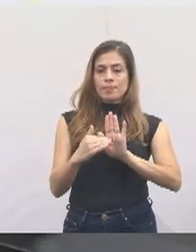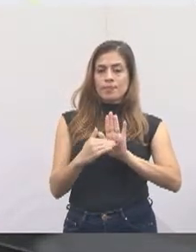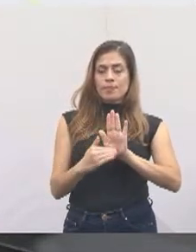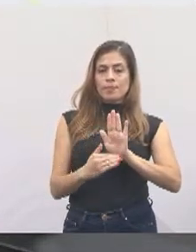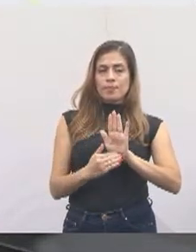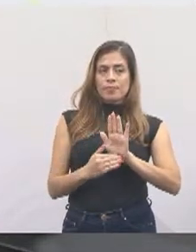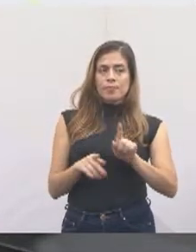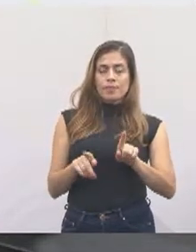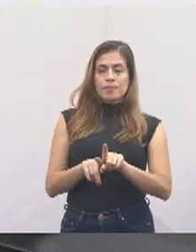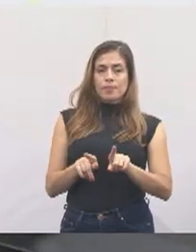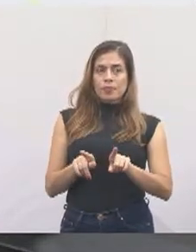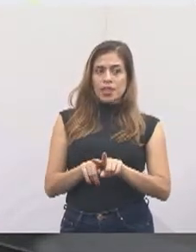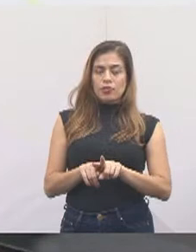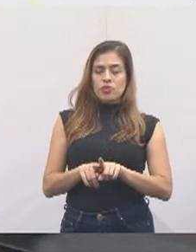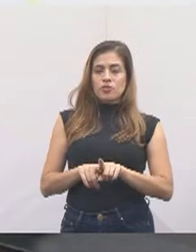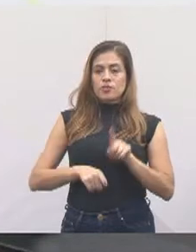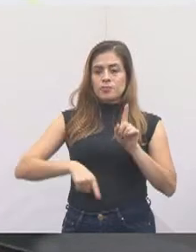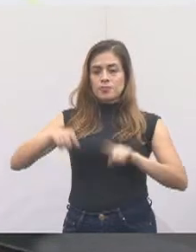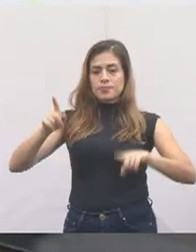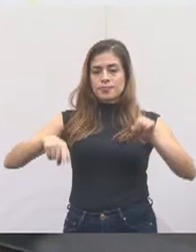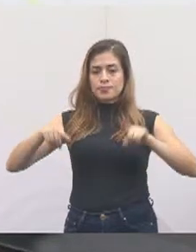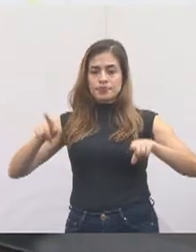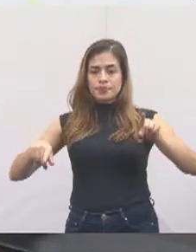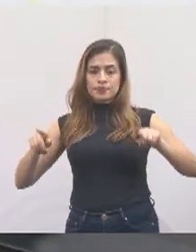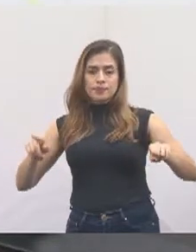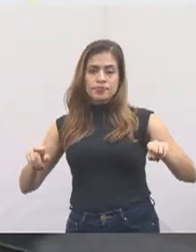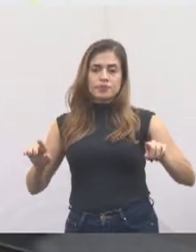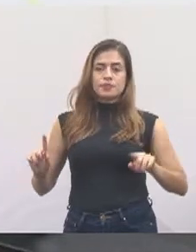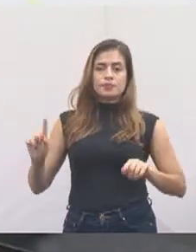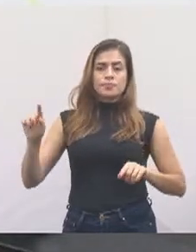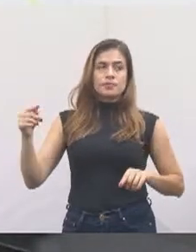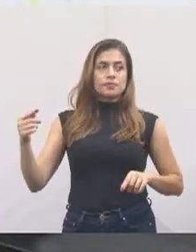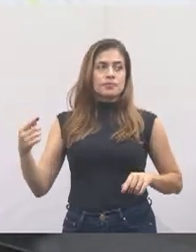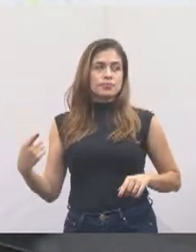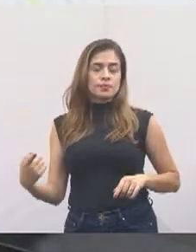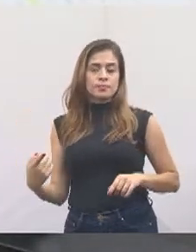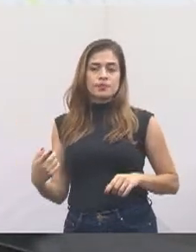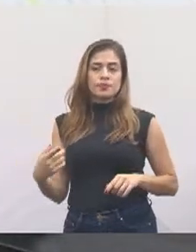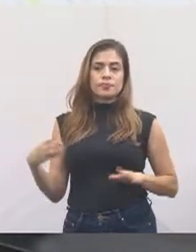também varia caso a caso em seguida a